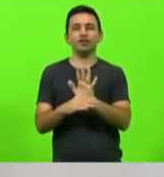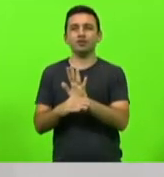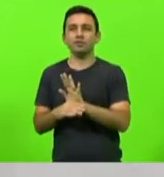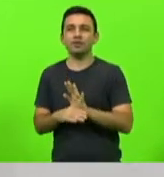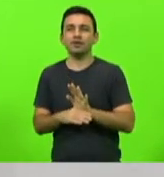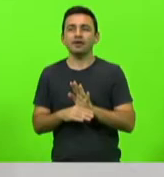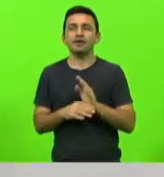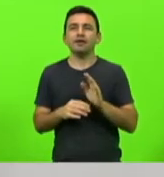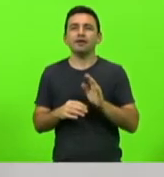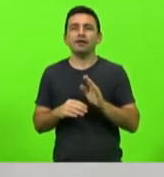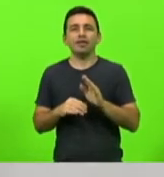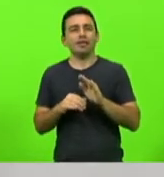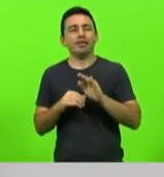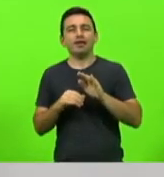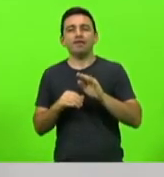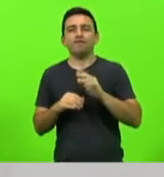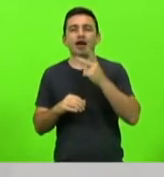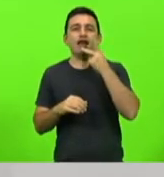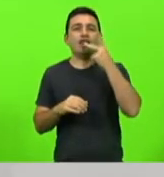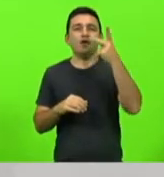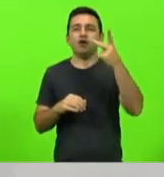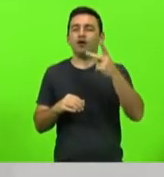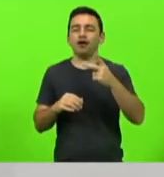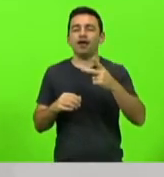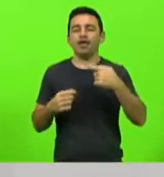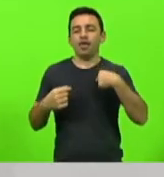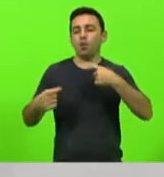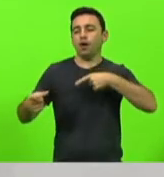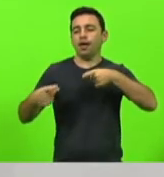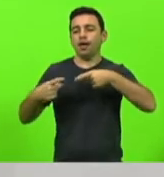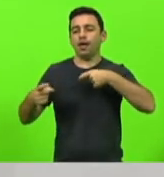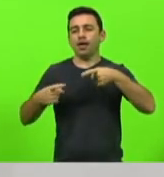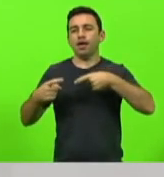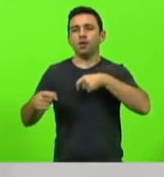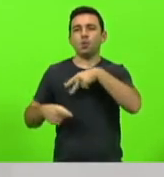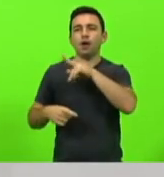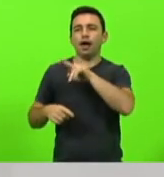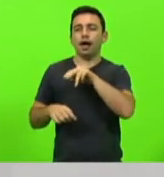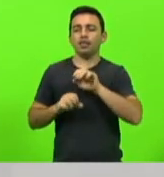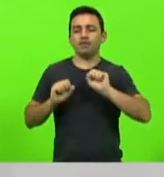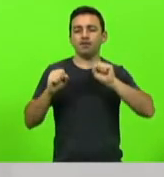que foi lutar a guerra da Ucrânia em defesa